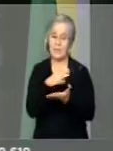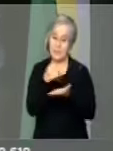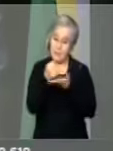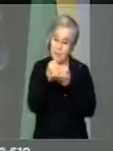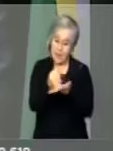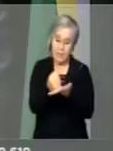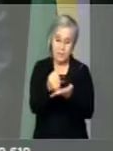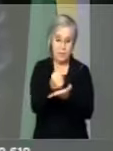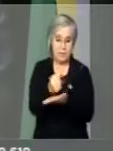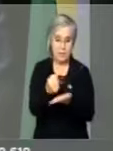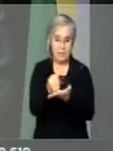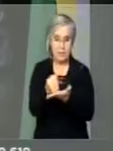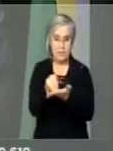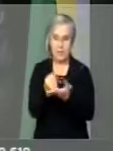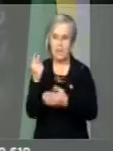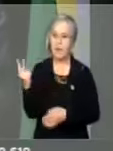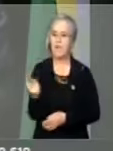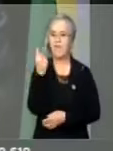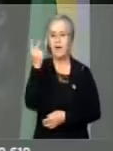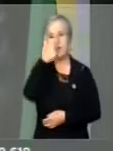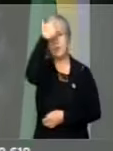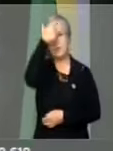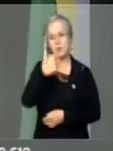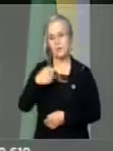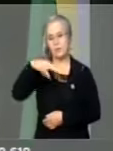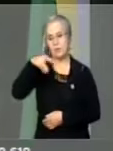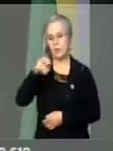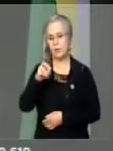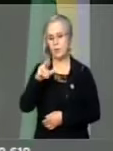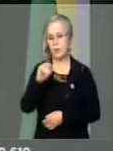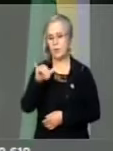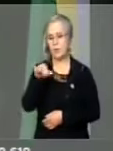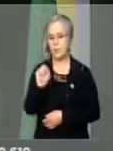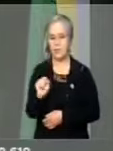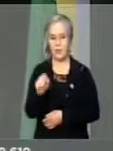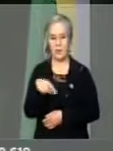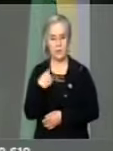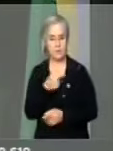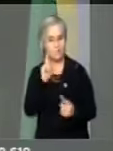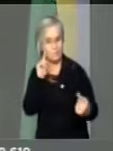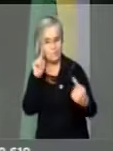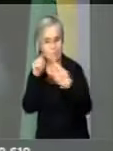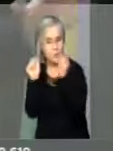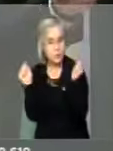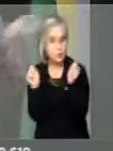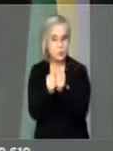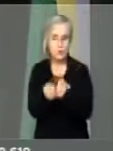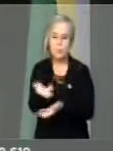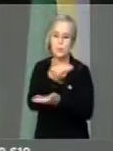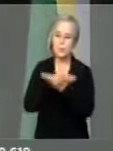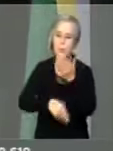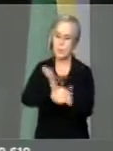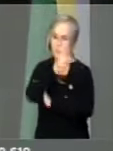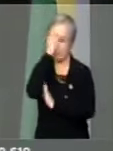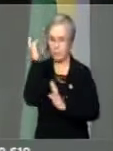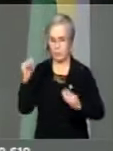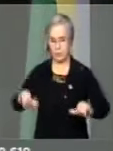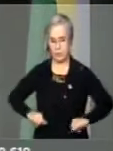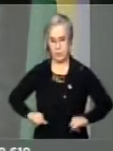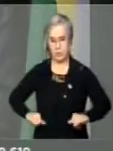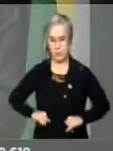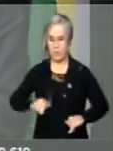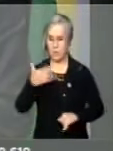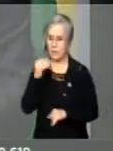de fato, em valores morais e que nos levam a ir de encontro ao outro que mais sofre. Há 10 dias atrás eu estava dentro de